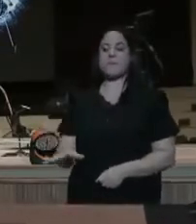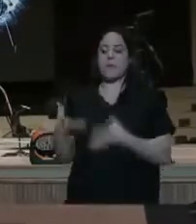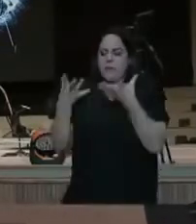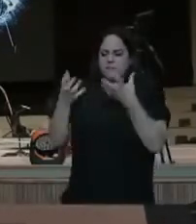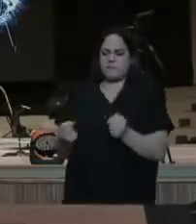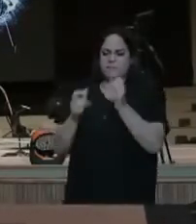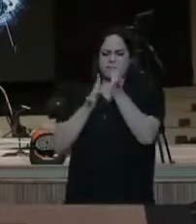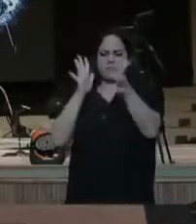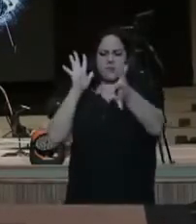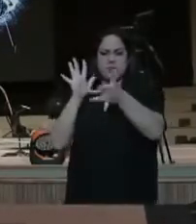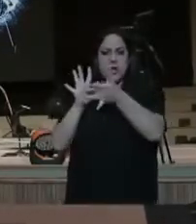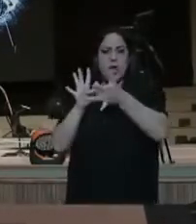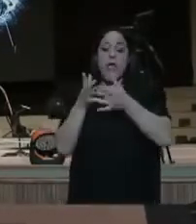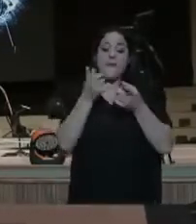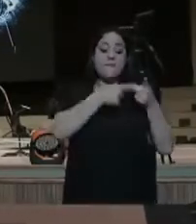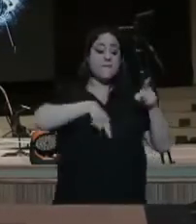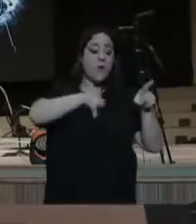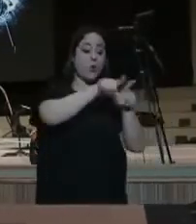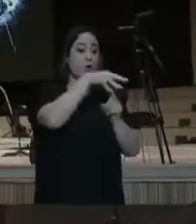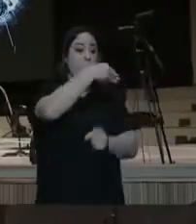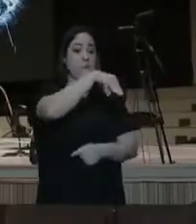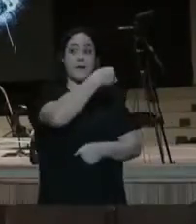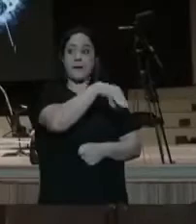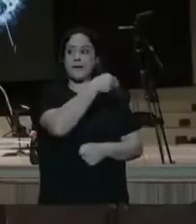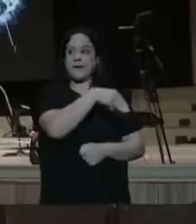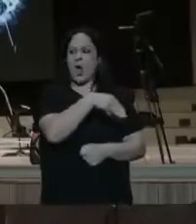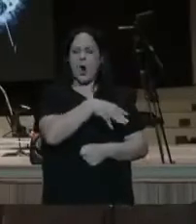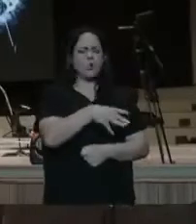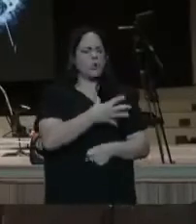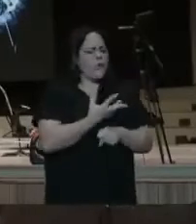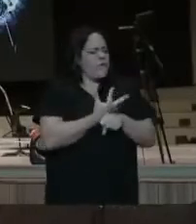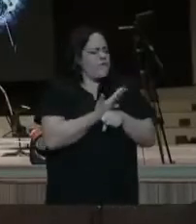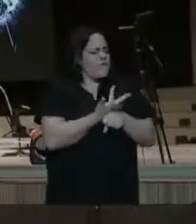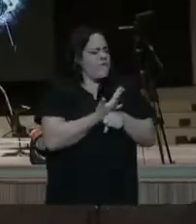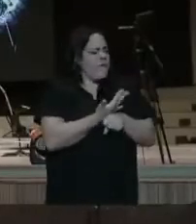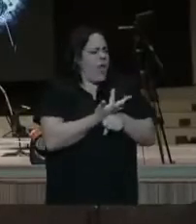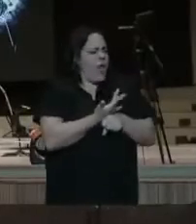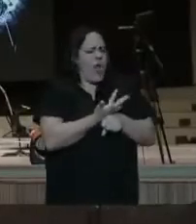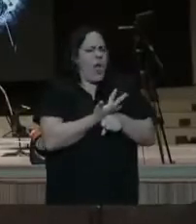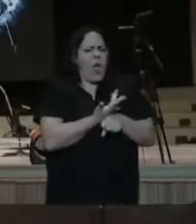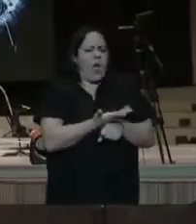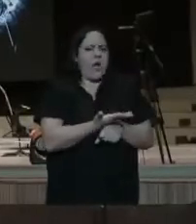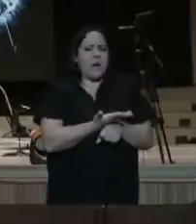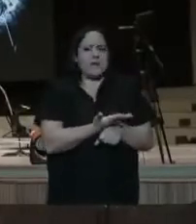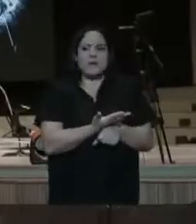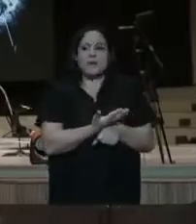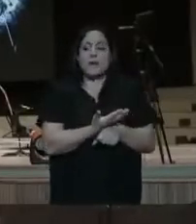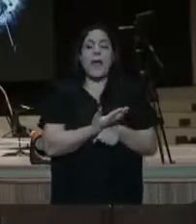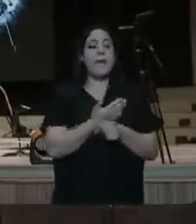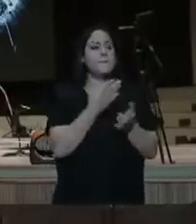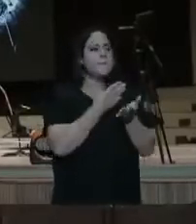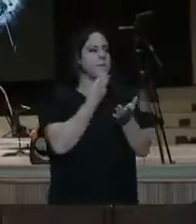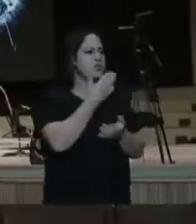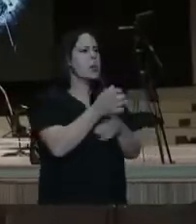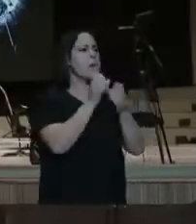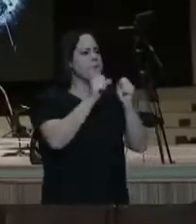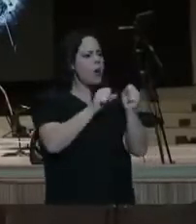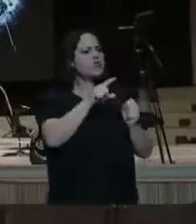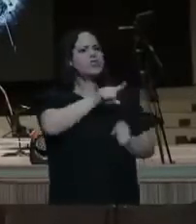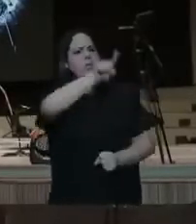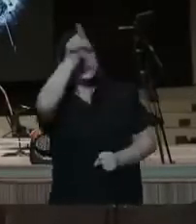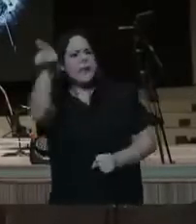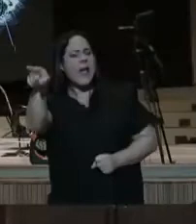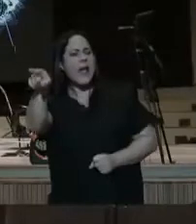incendiados aleluia dados pediram o pastor deles pra começar a pregar no bairro do angelim